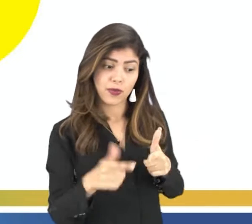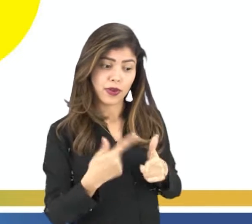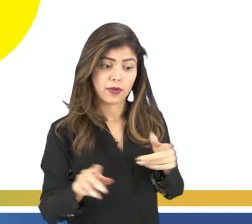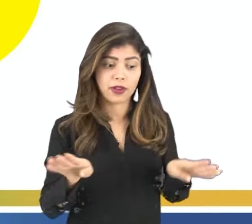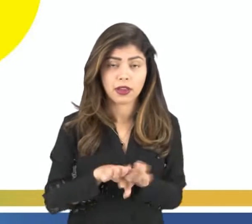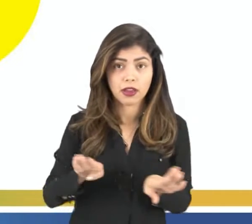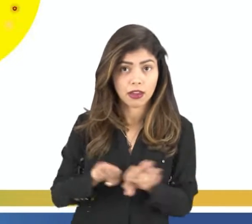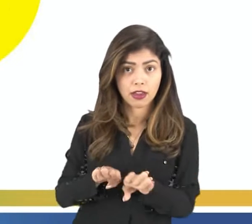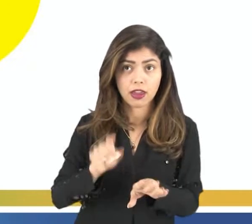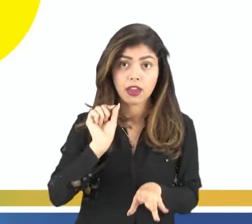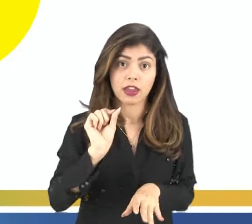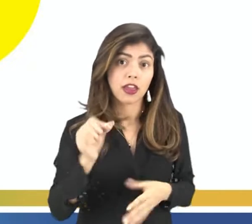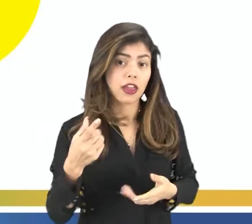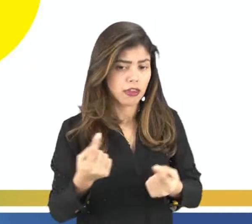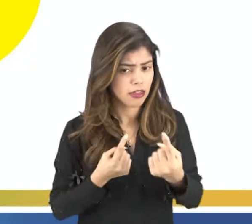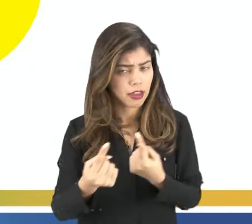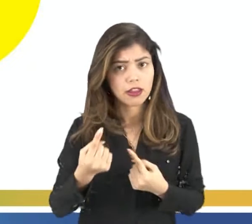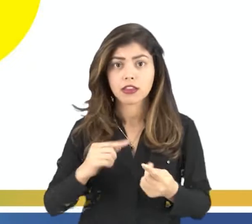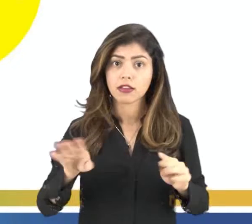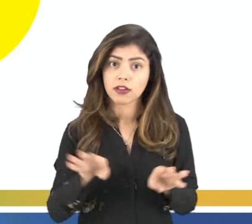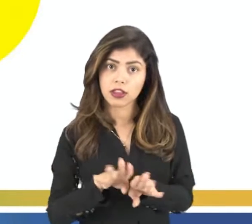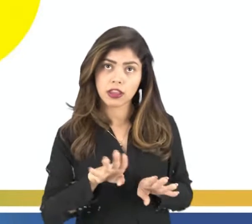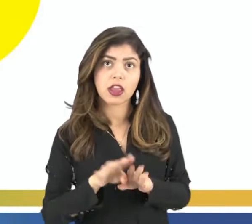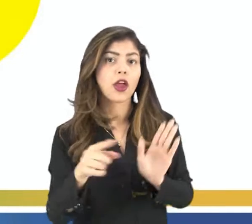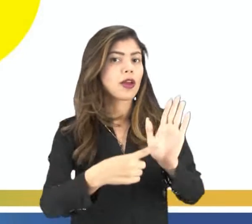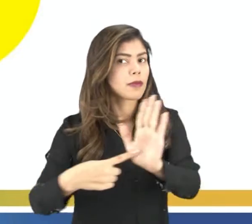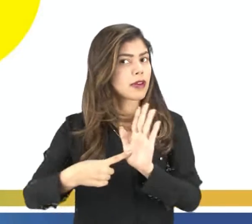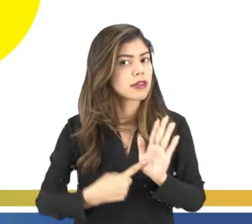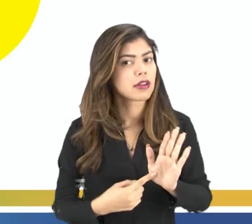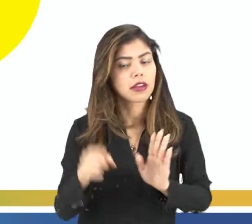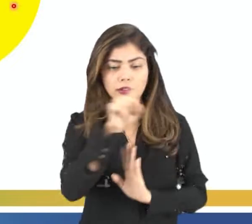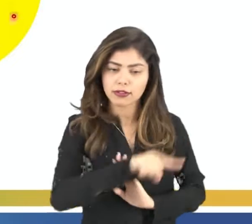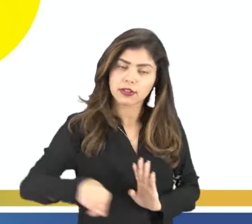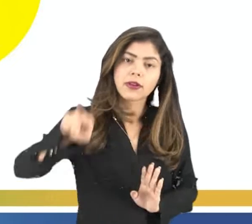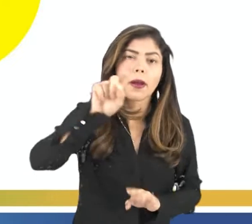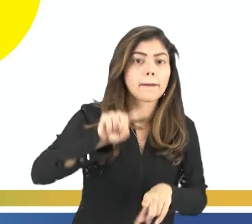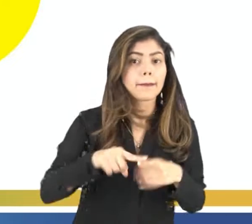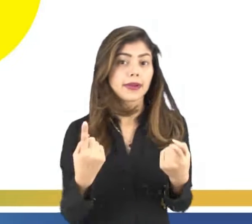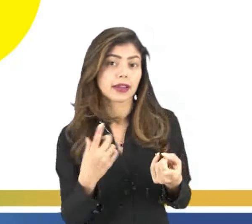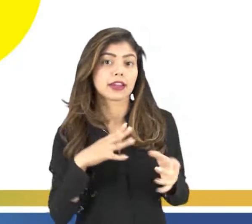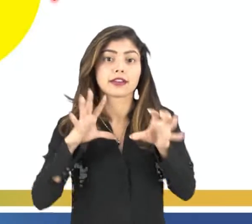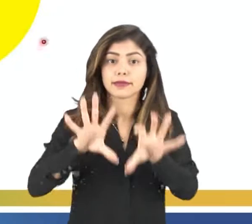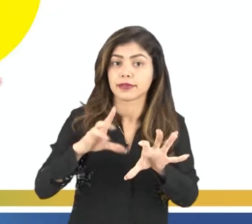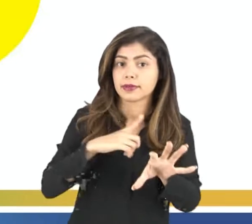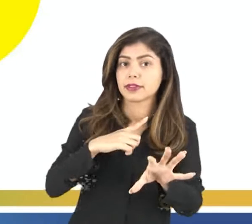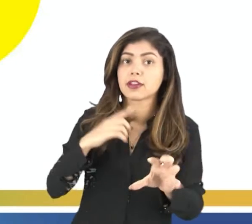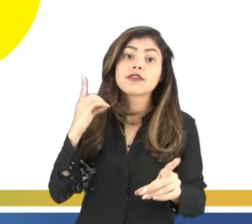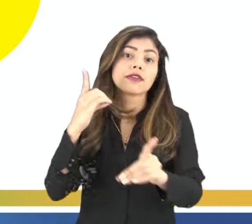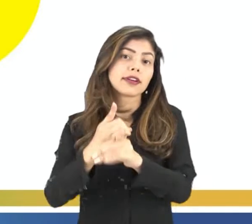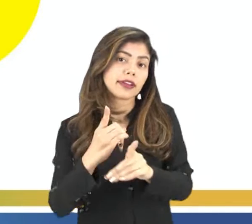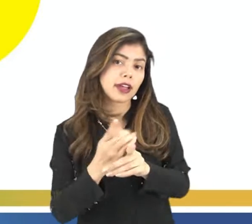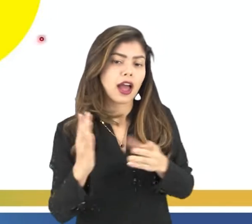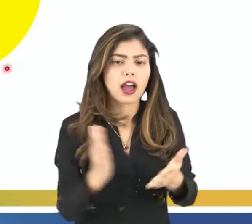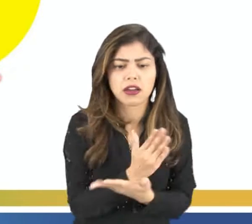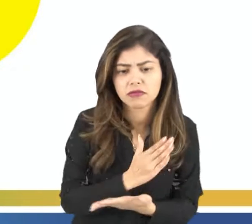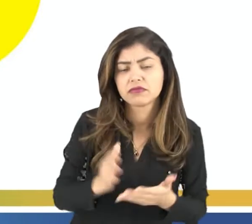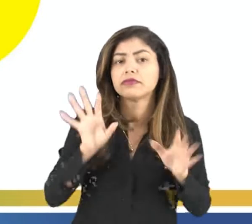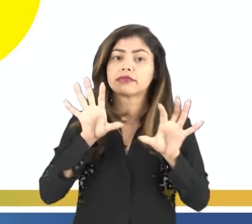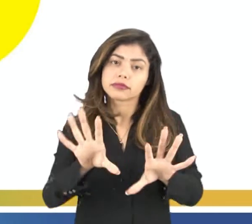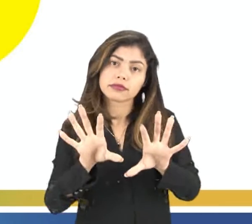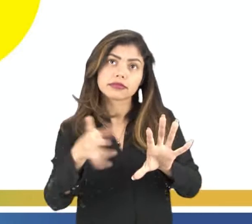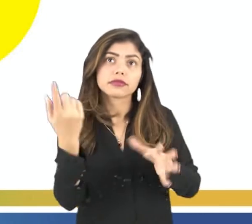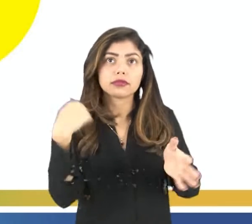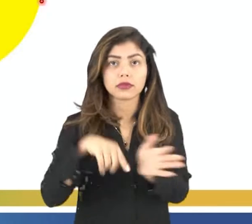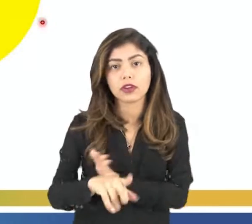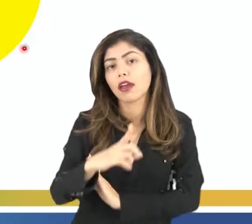problema, assim na relação que representa a área do círculo. Porém, nós podemos encontrar outras situações em